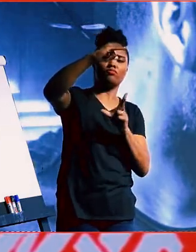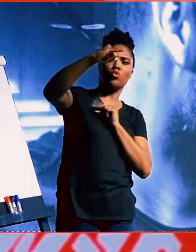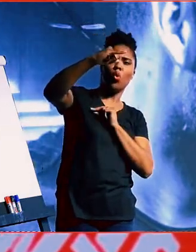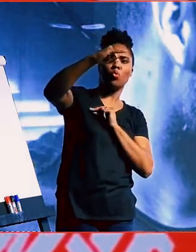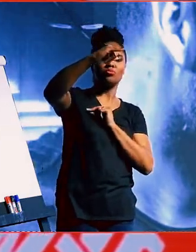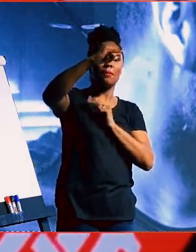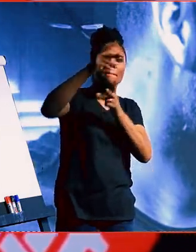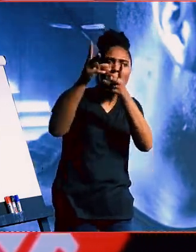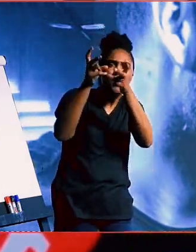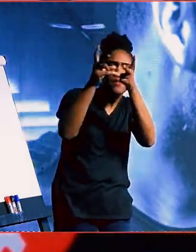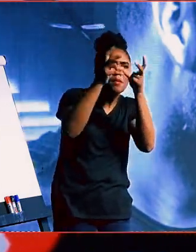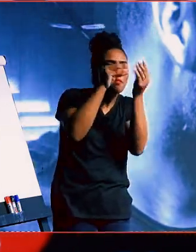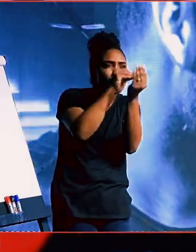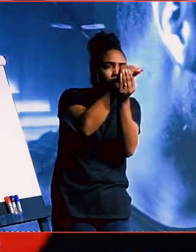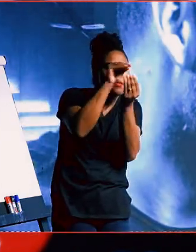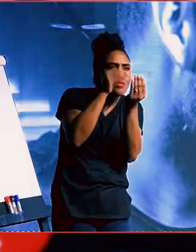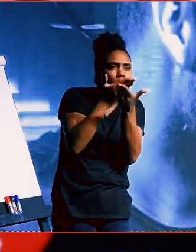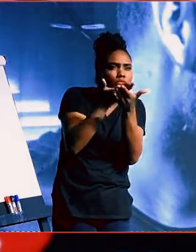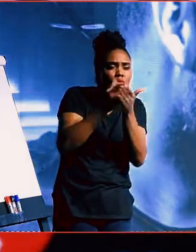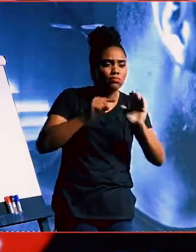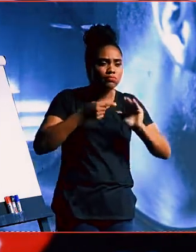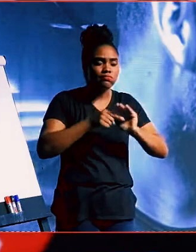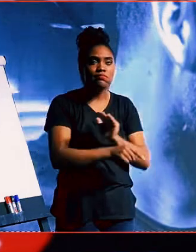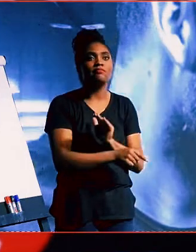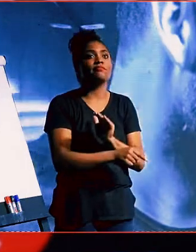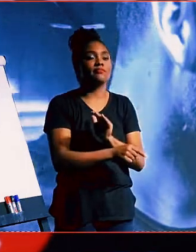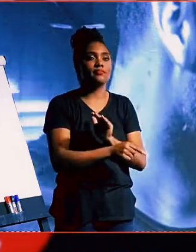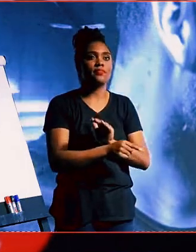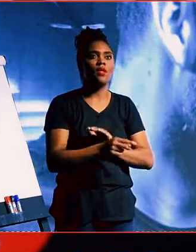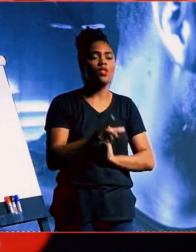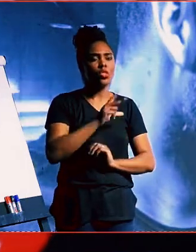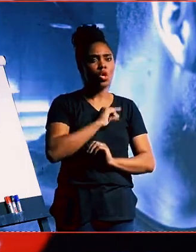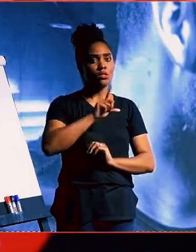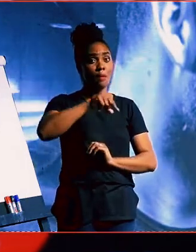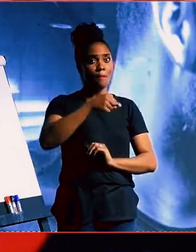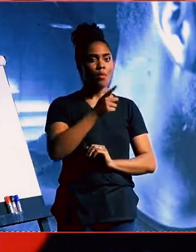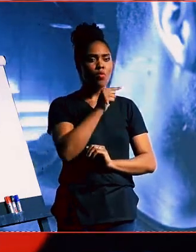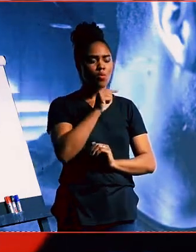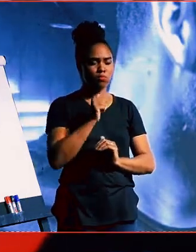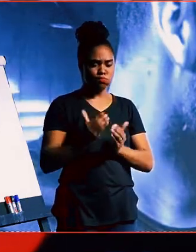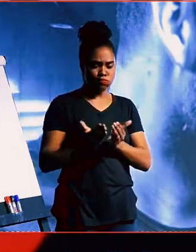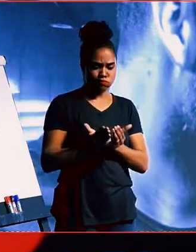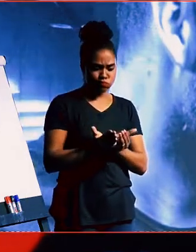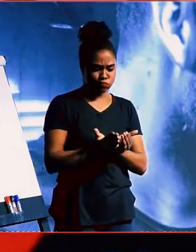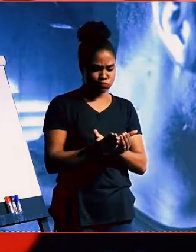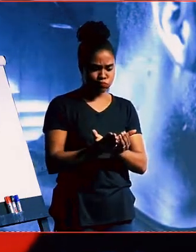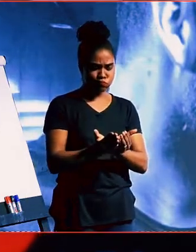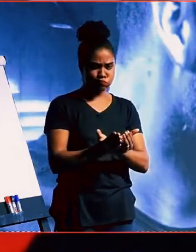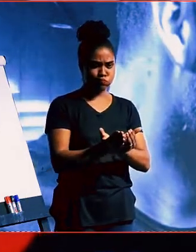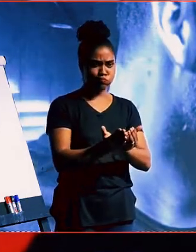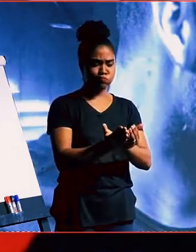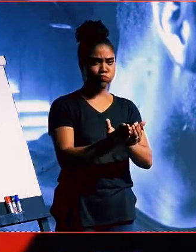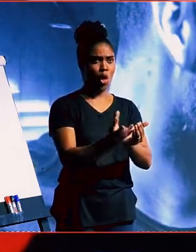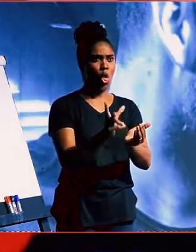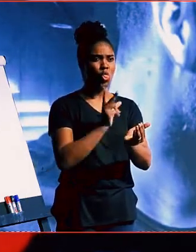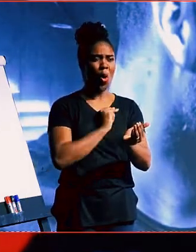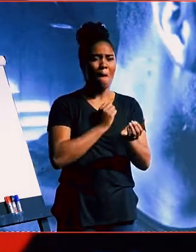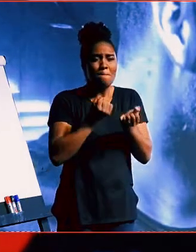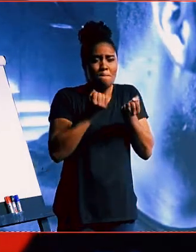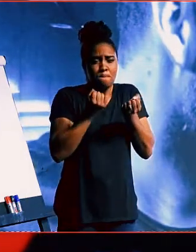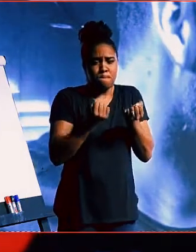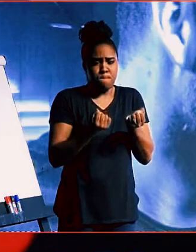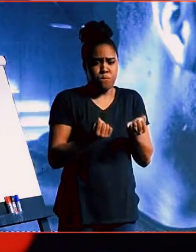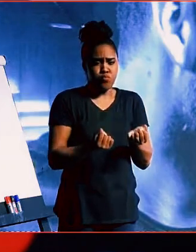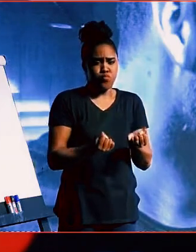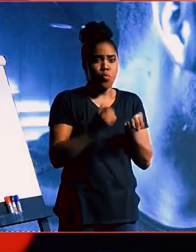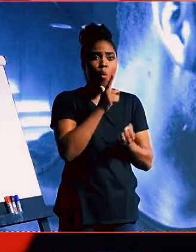no ar aí foi um absurdo quando alguém inventou o navio navio Tonelada centenas de milhares de toneladas sobre